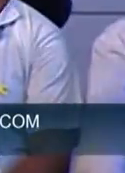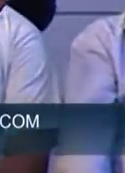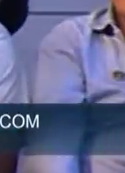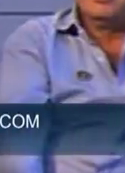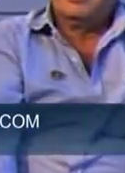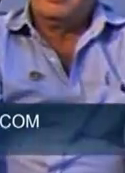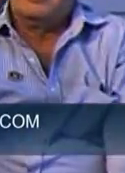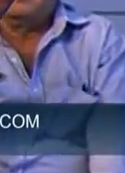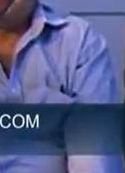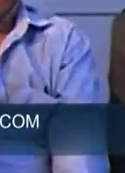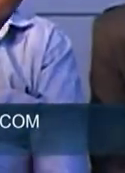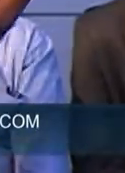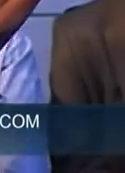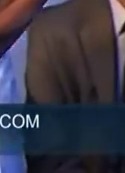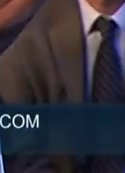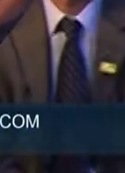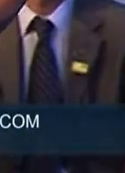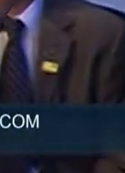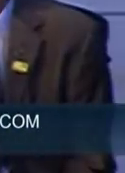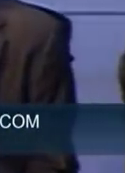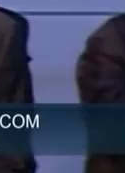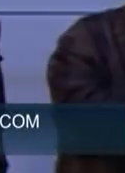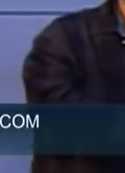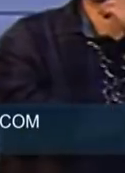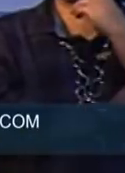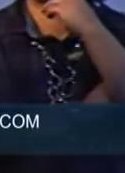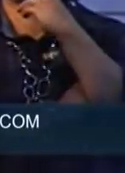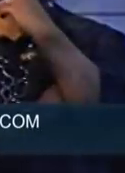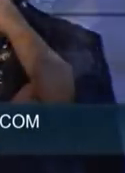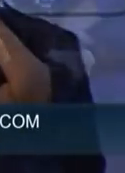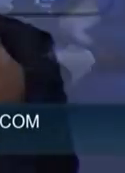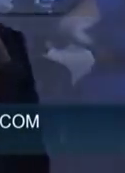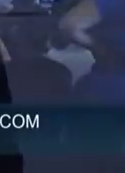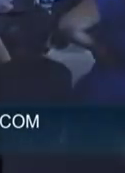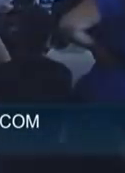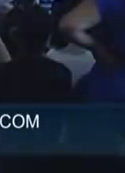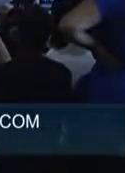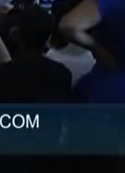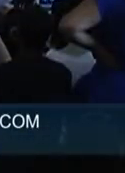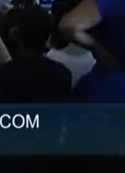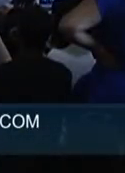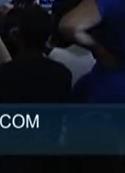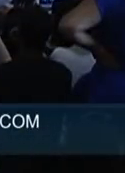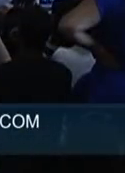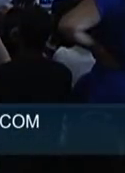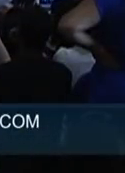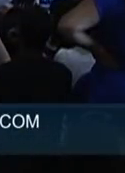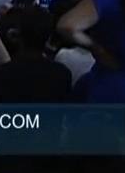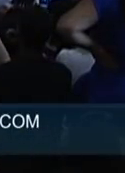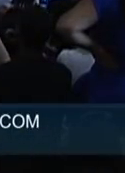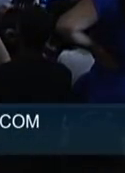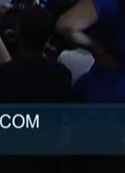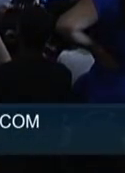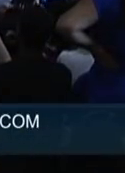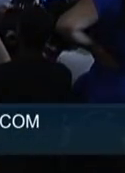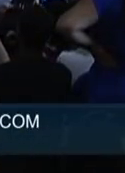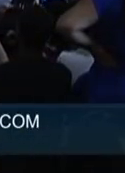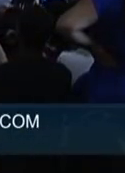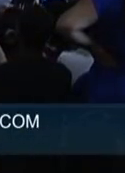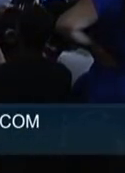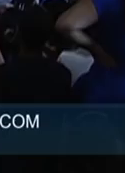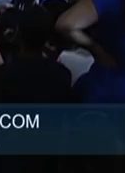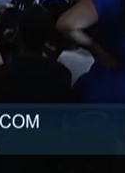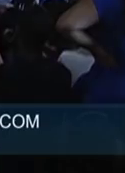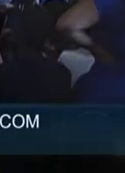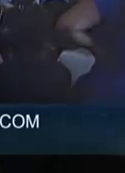que da esperança o caminho se abre no trabalho de homens